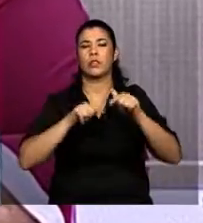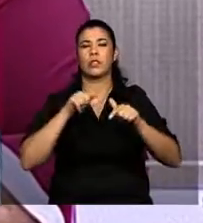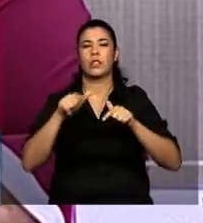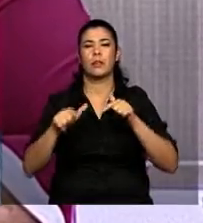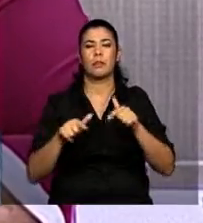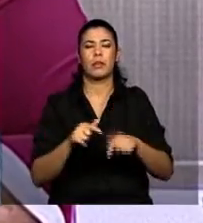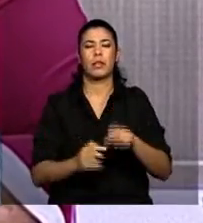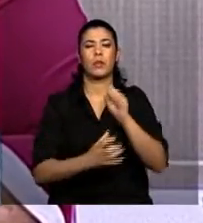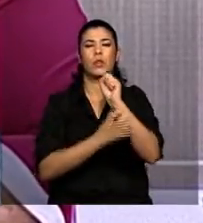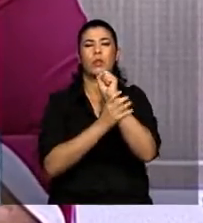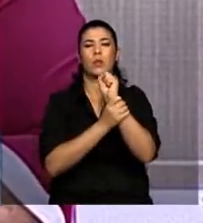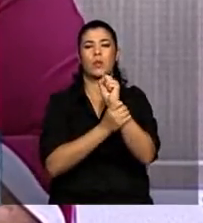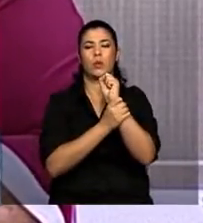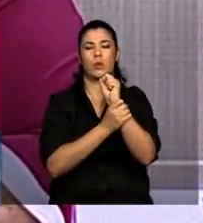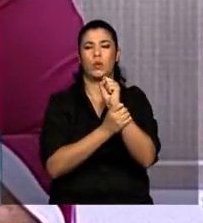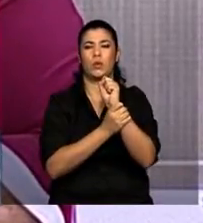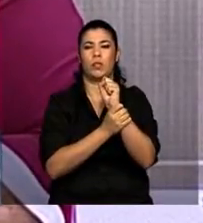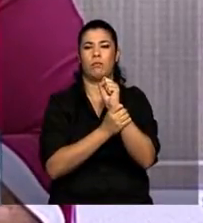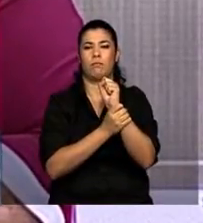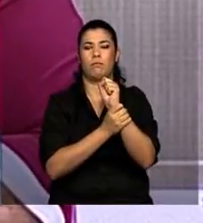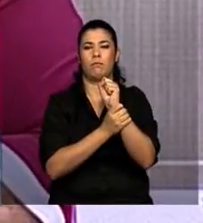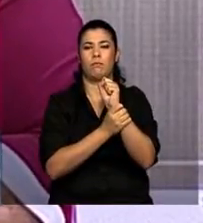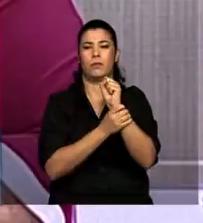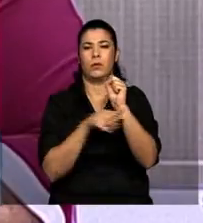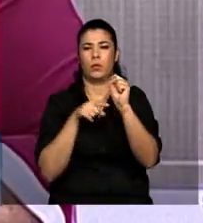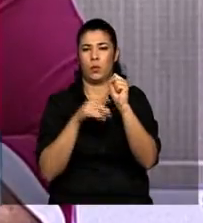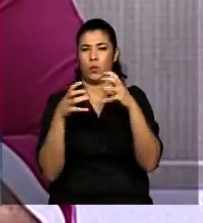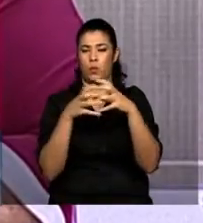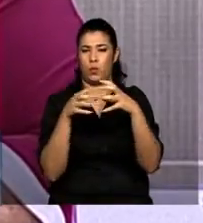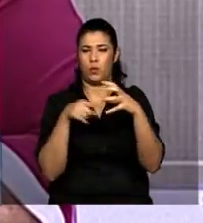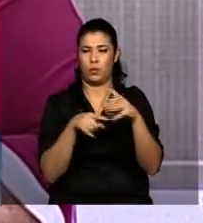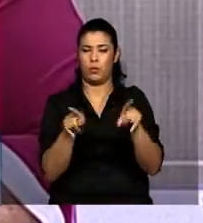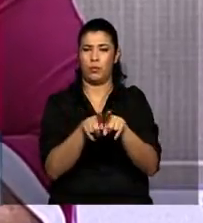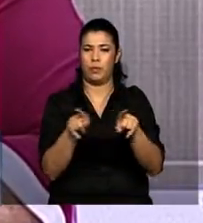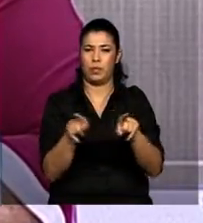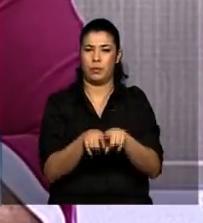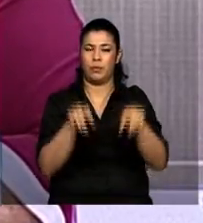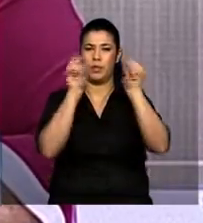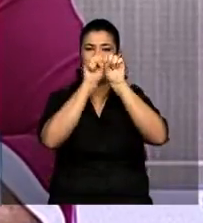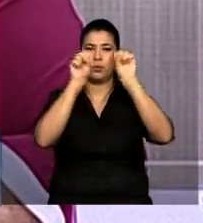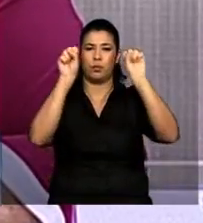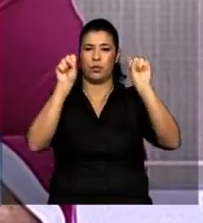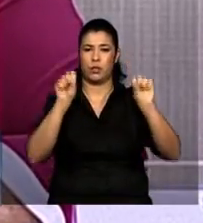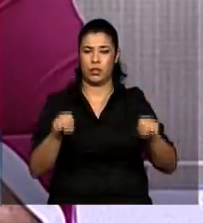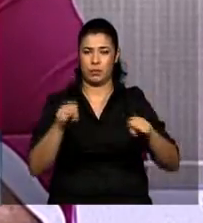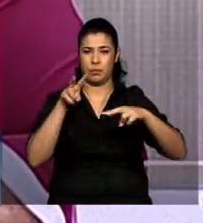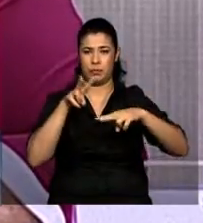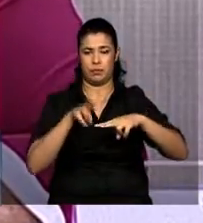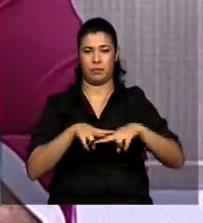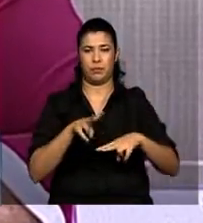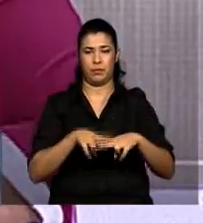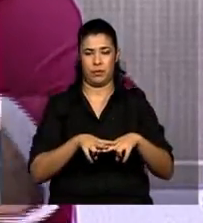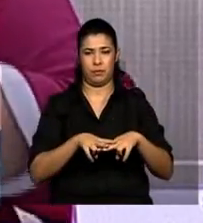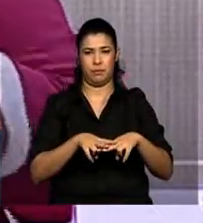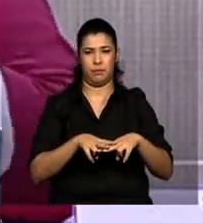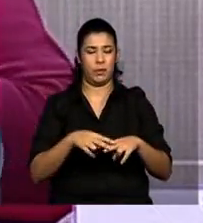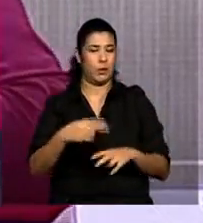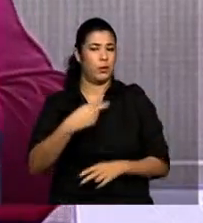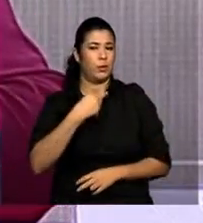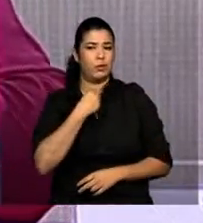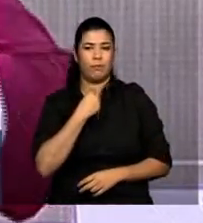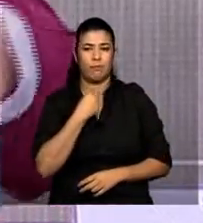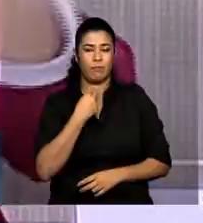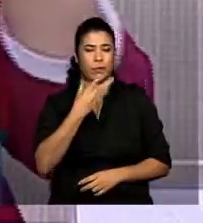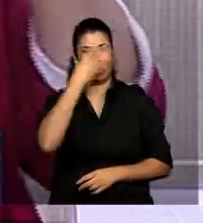de segurança do nosso país, e também a questão do sistema prisional. E aí eu não poderia, porque se